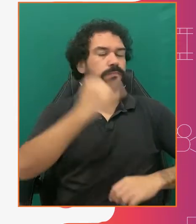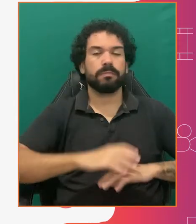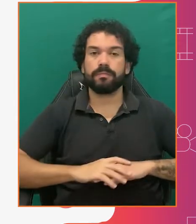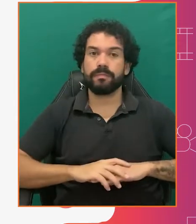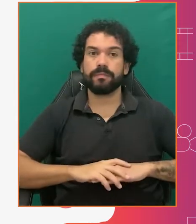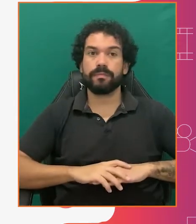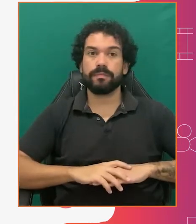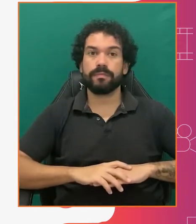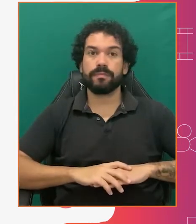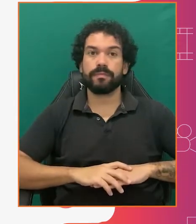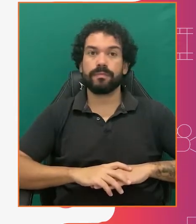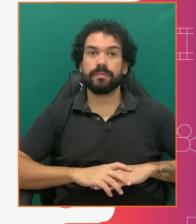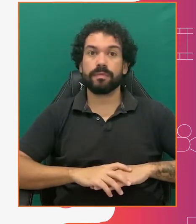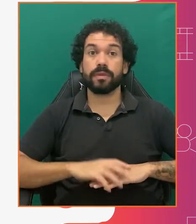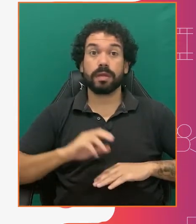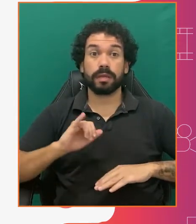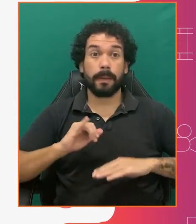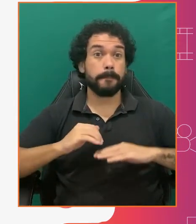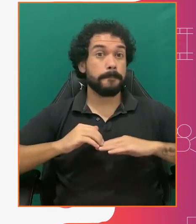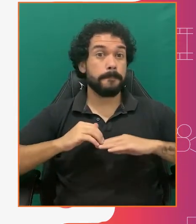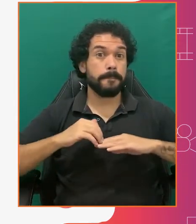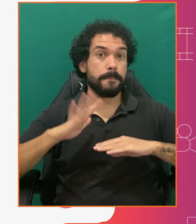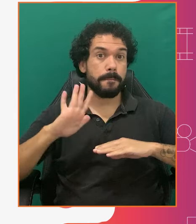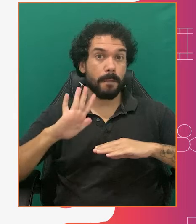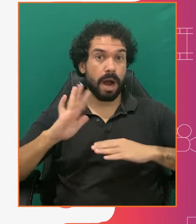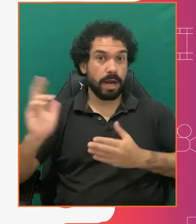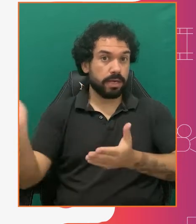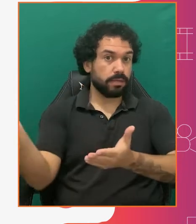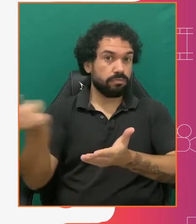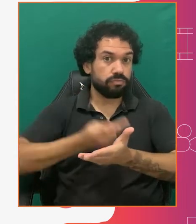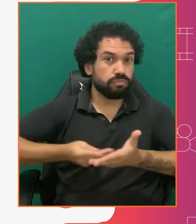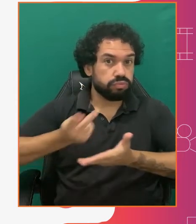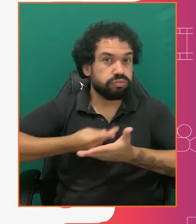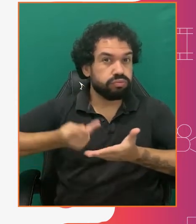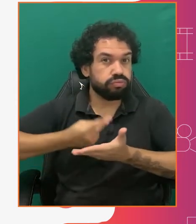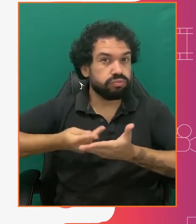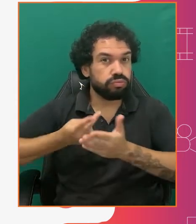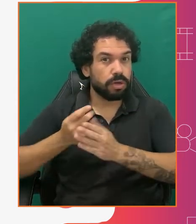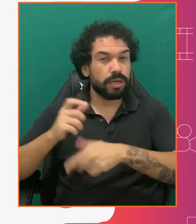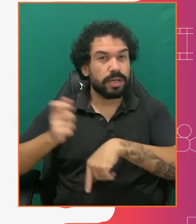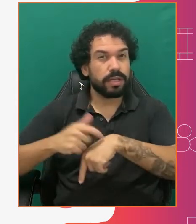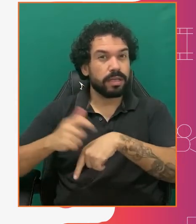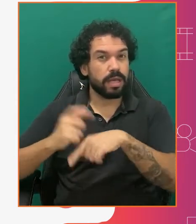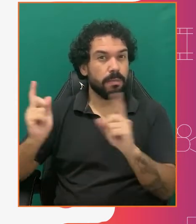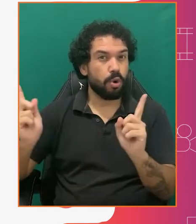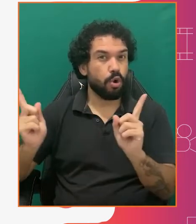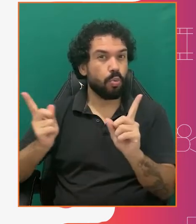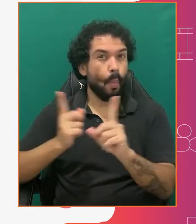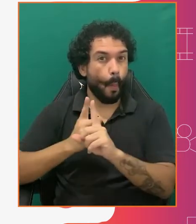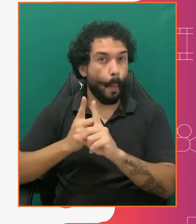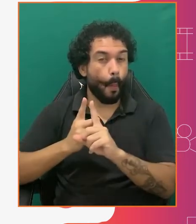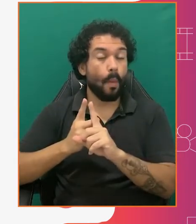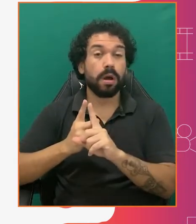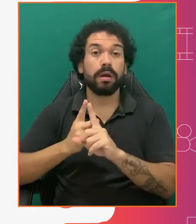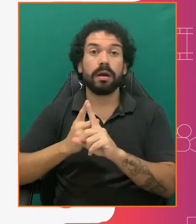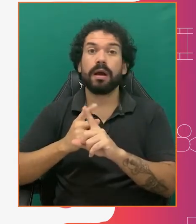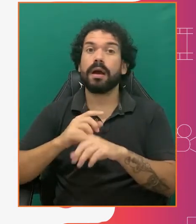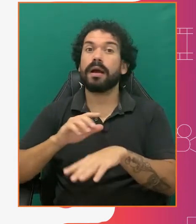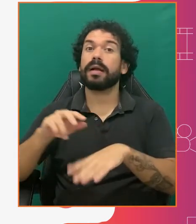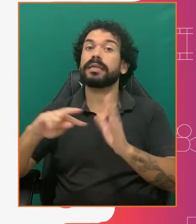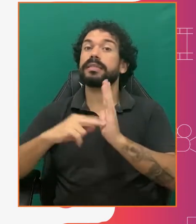importante, que é quanto mais desenhos são feitos num espaço de tempo,